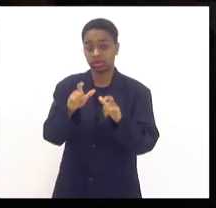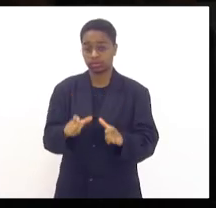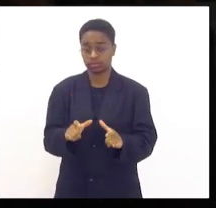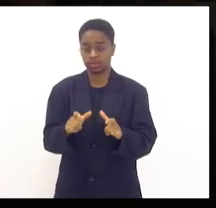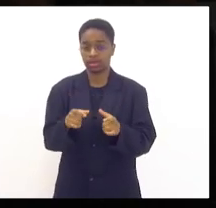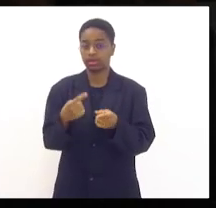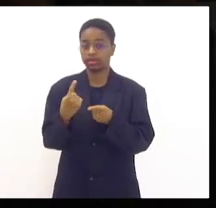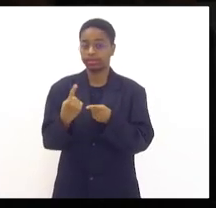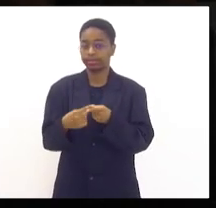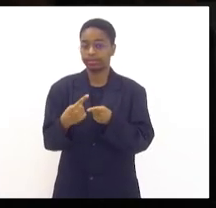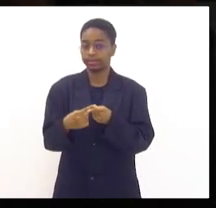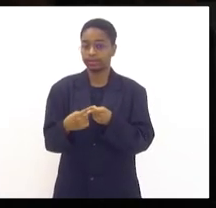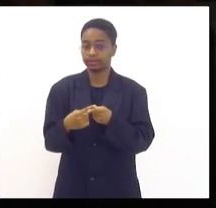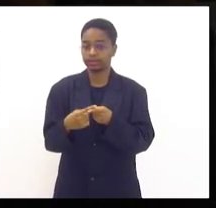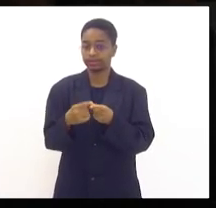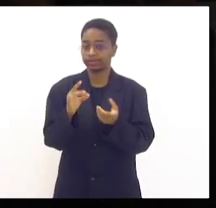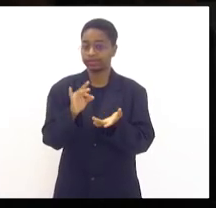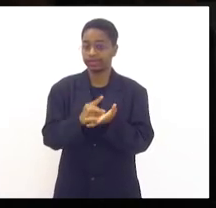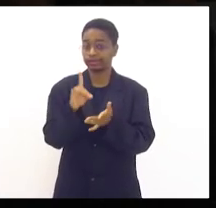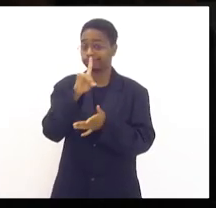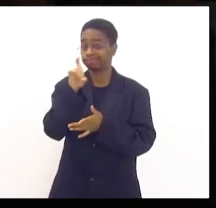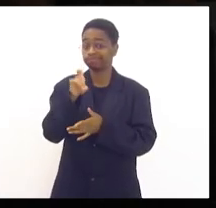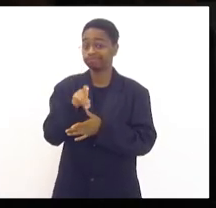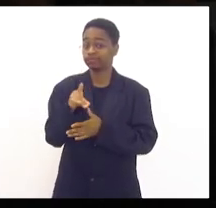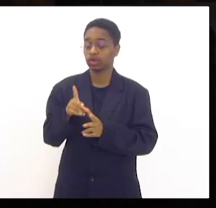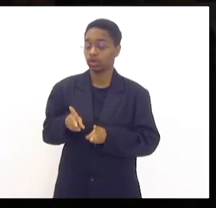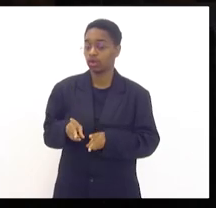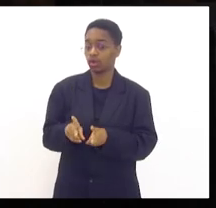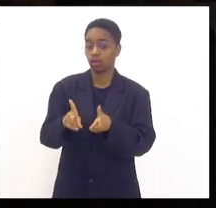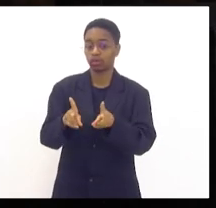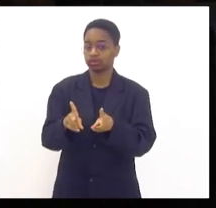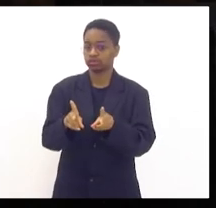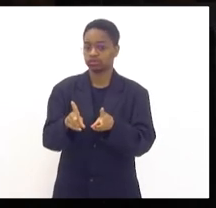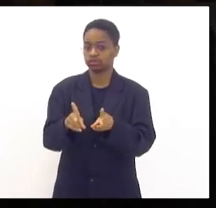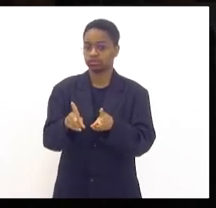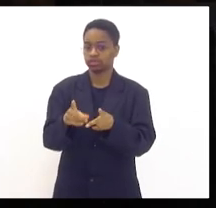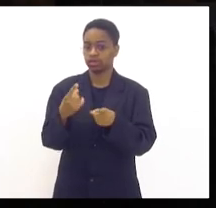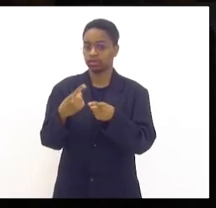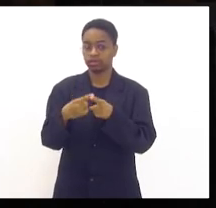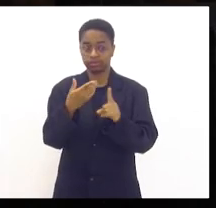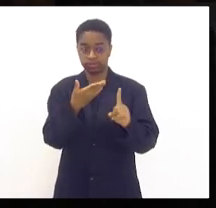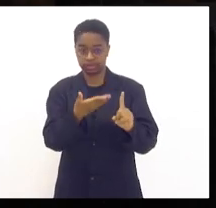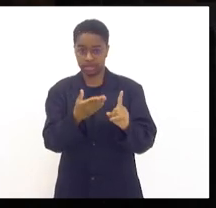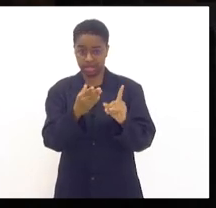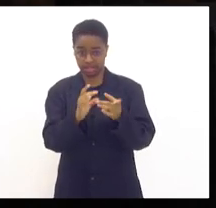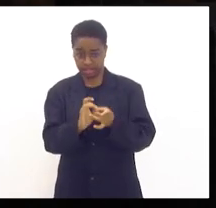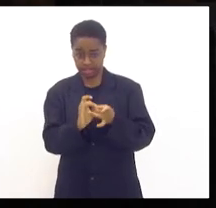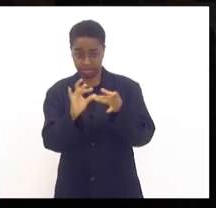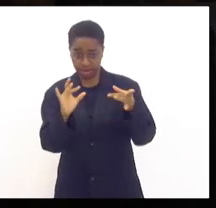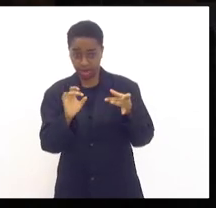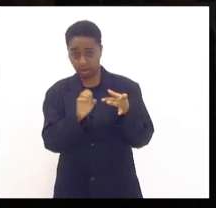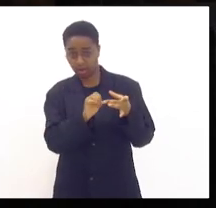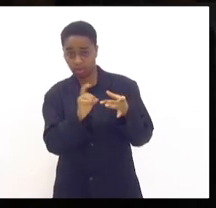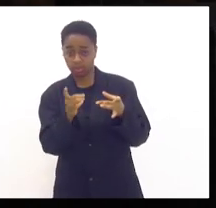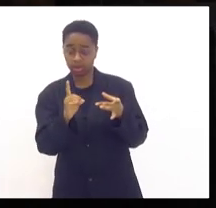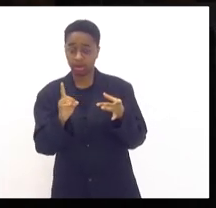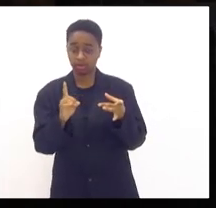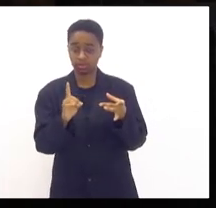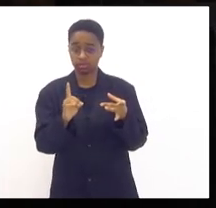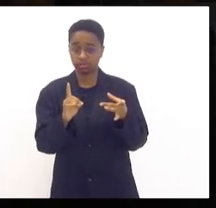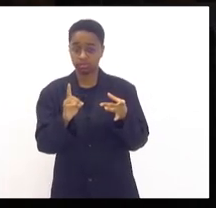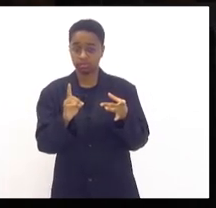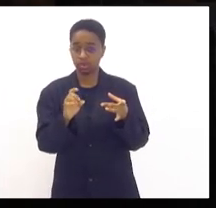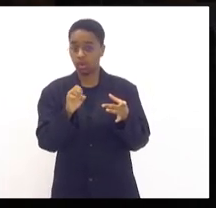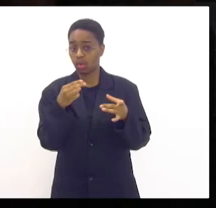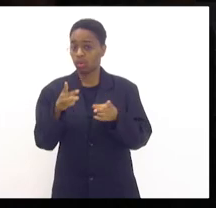porque a incógnita continuava. A senhora seria deliberada ou